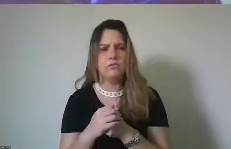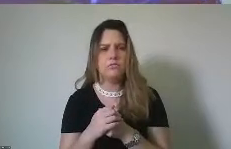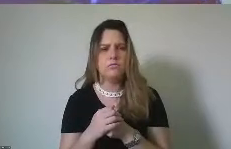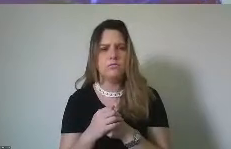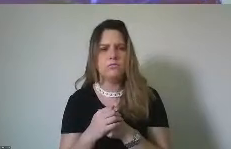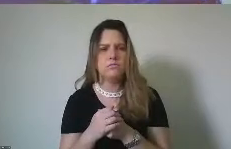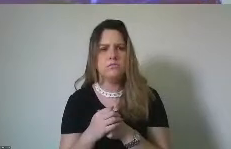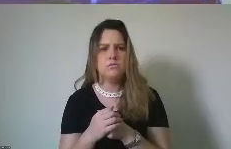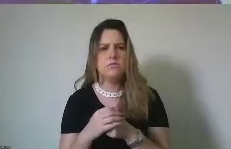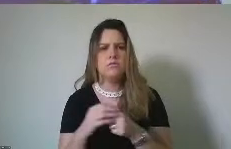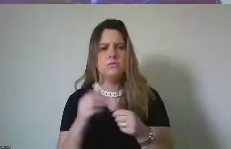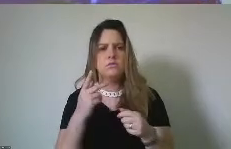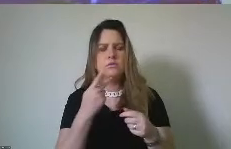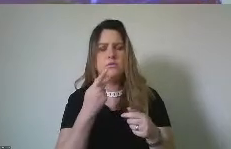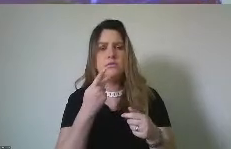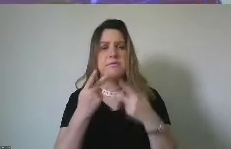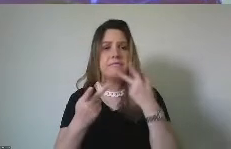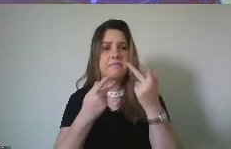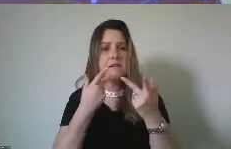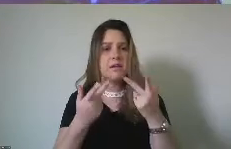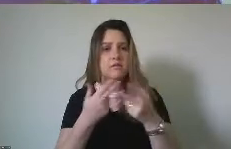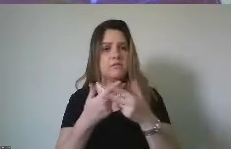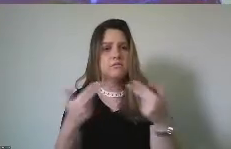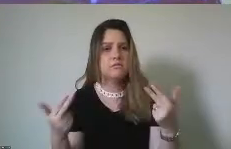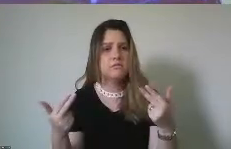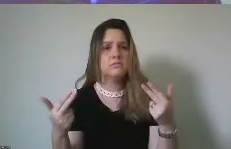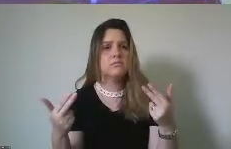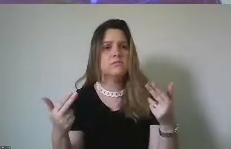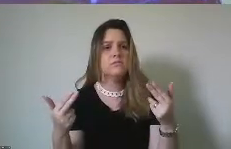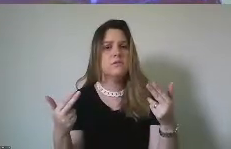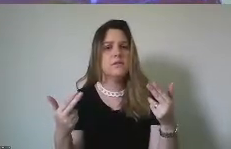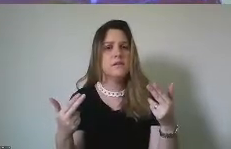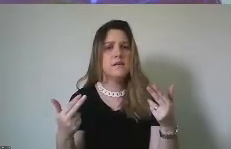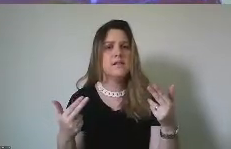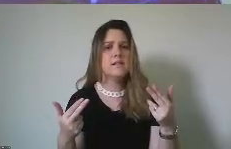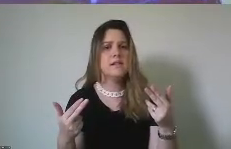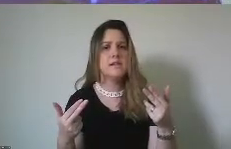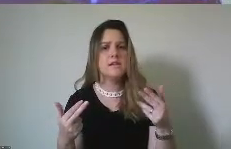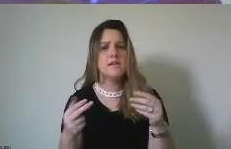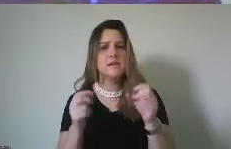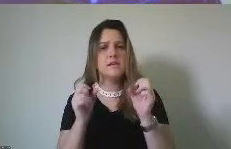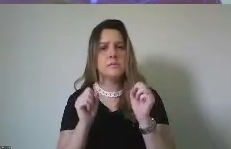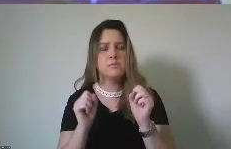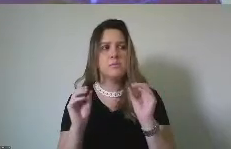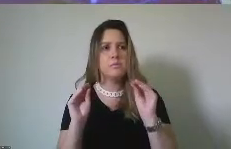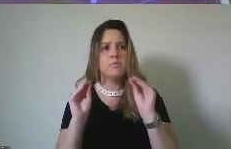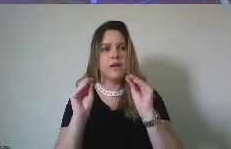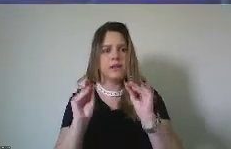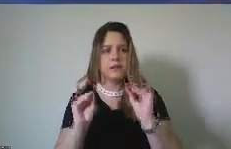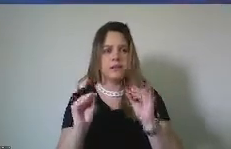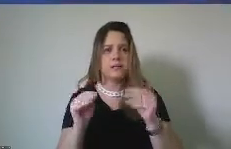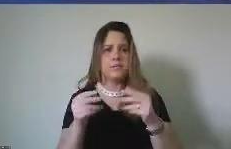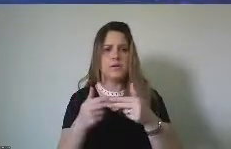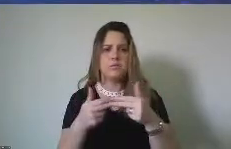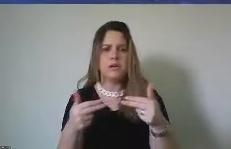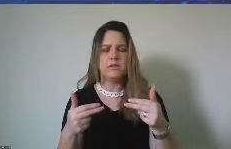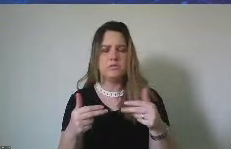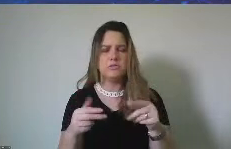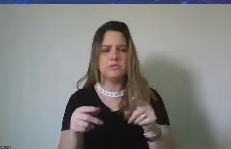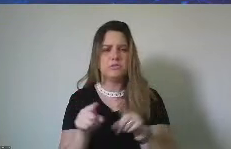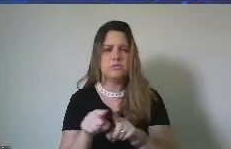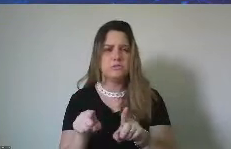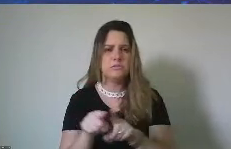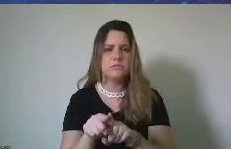com essa fala que que mostra aqui que criar